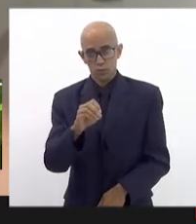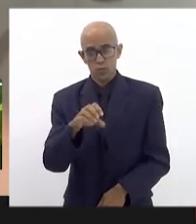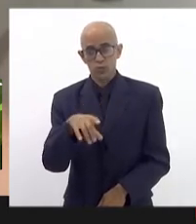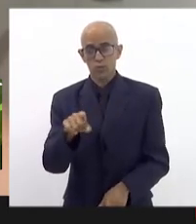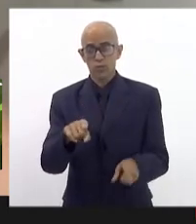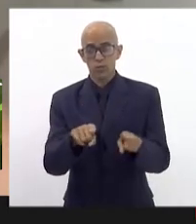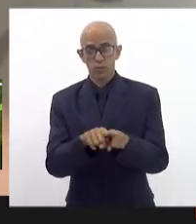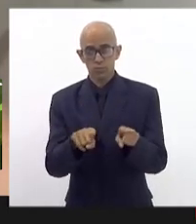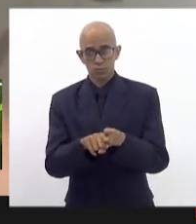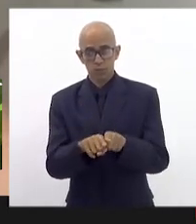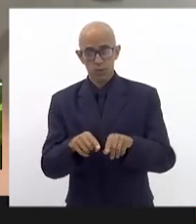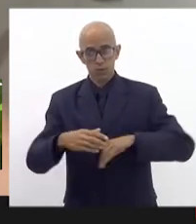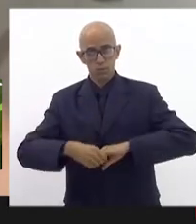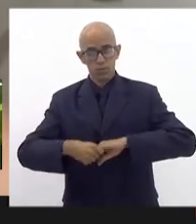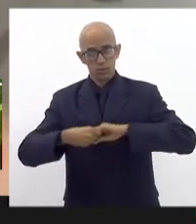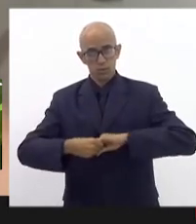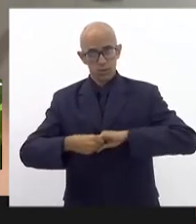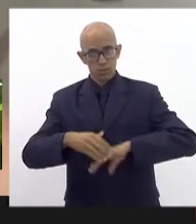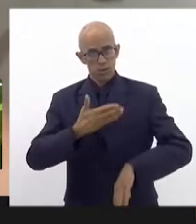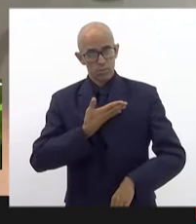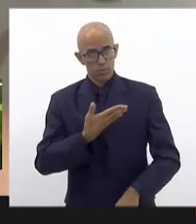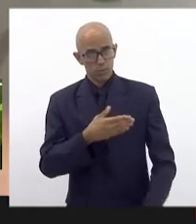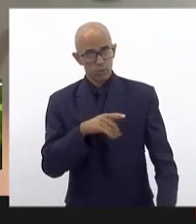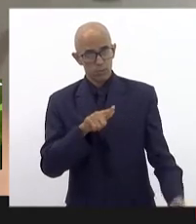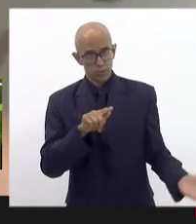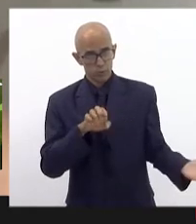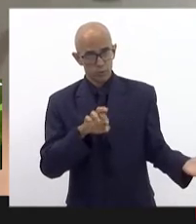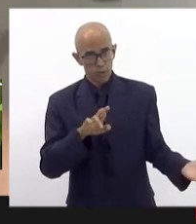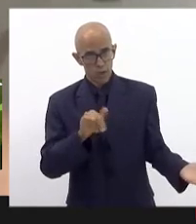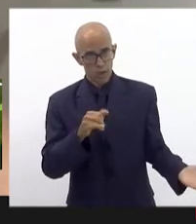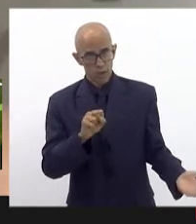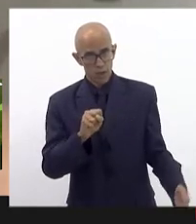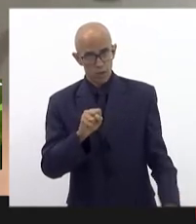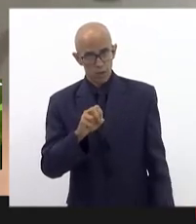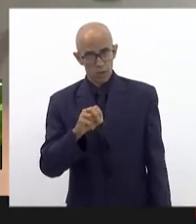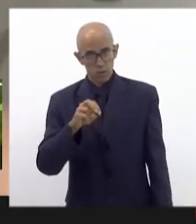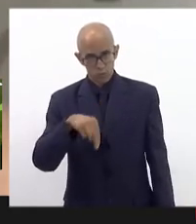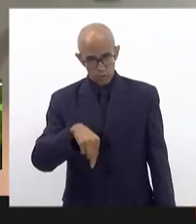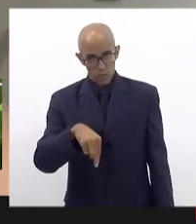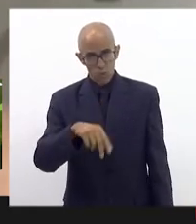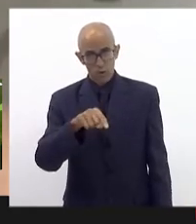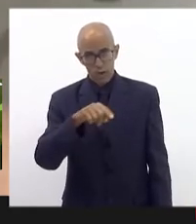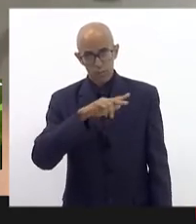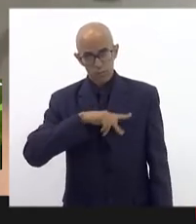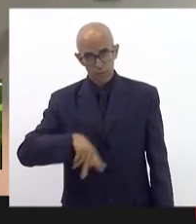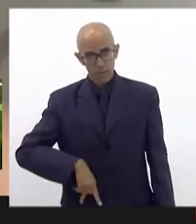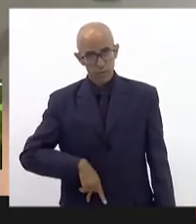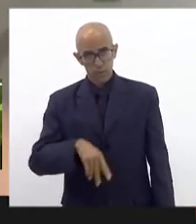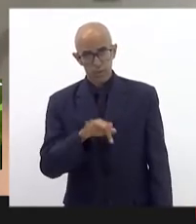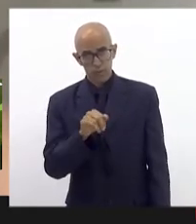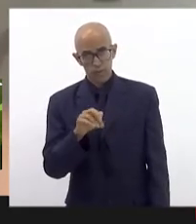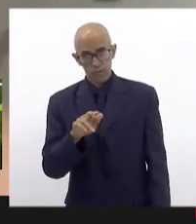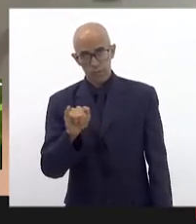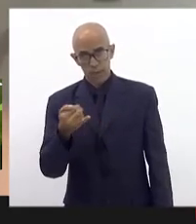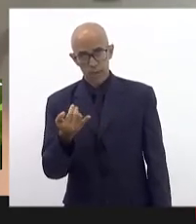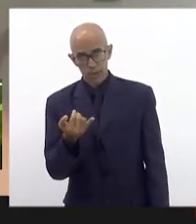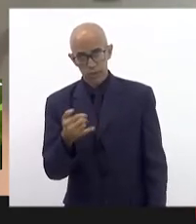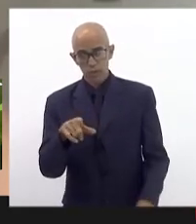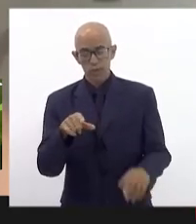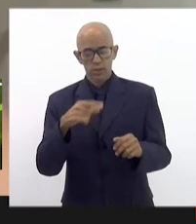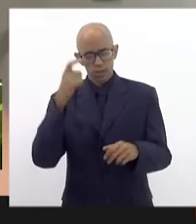cumprimento meu querido amigo Gerson, presidente da FAPERJ, uma pessoa muito capaz e que pensa a ciência